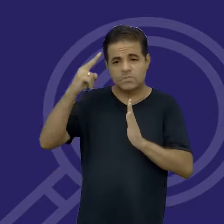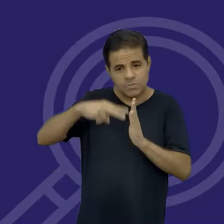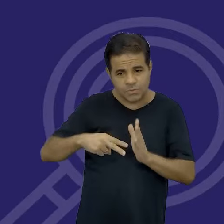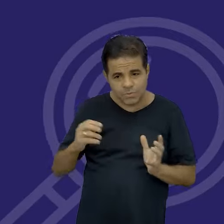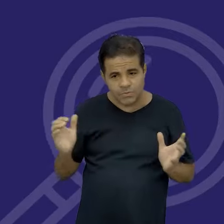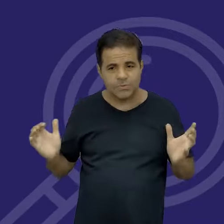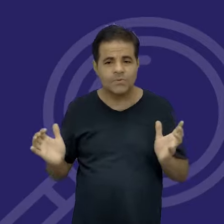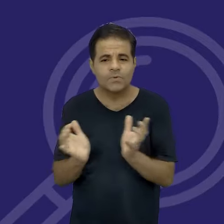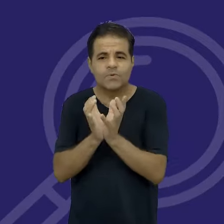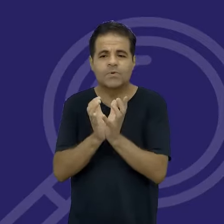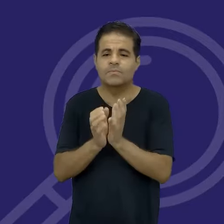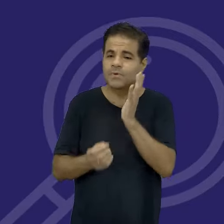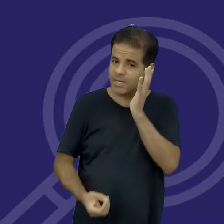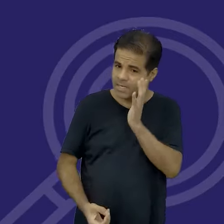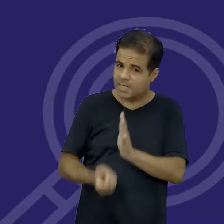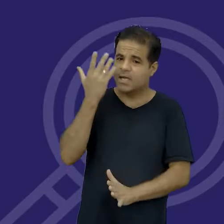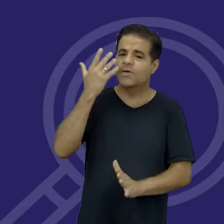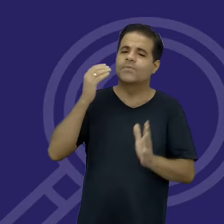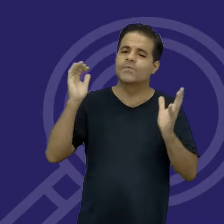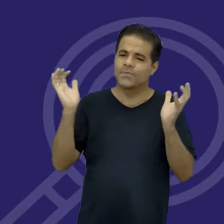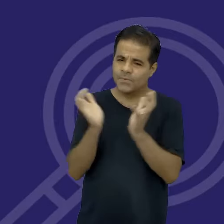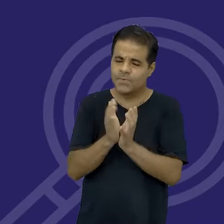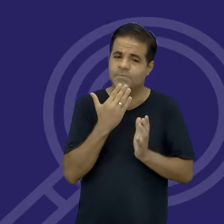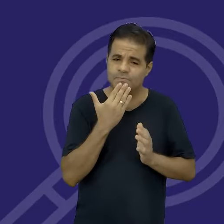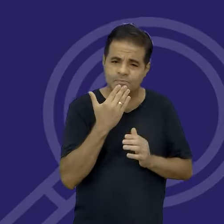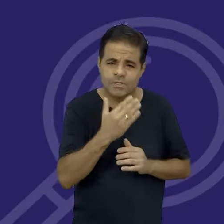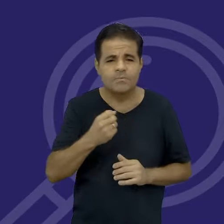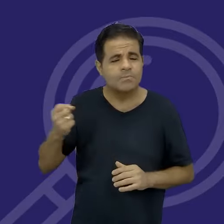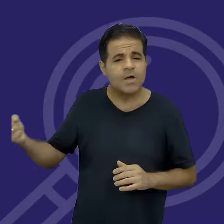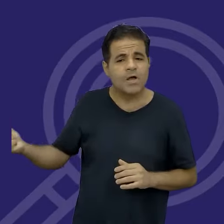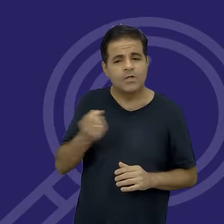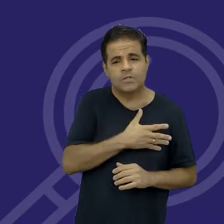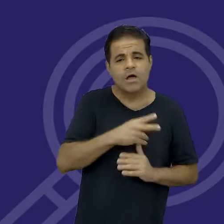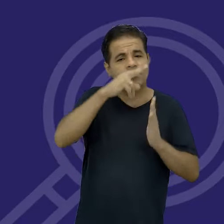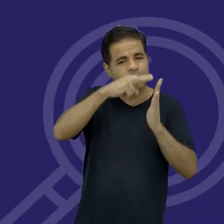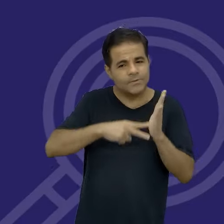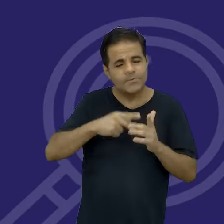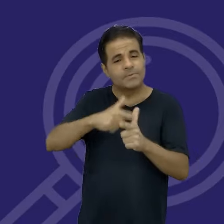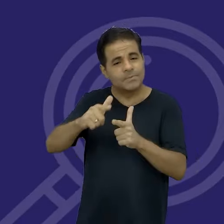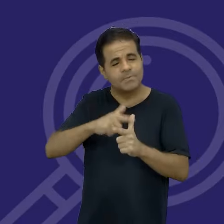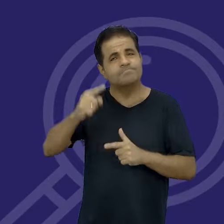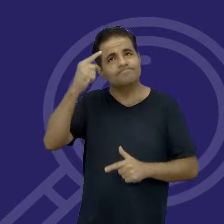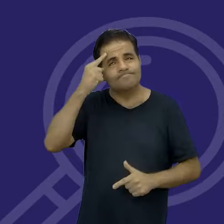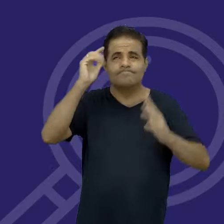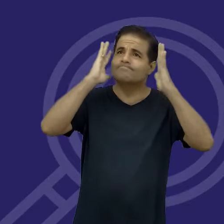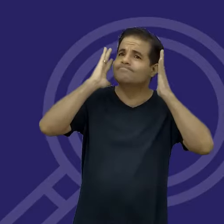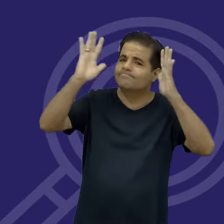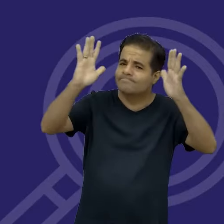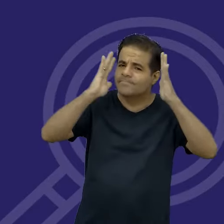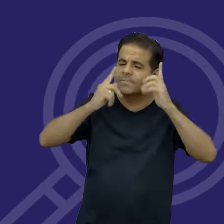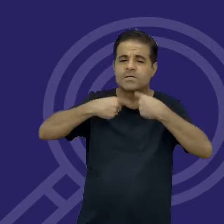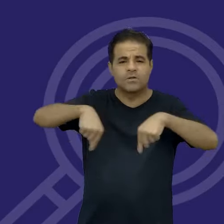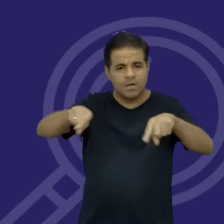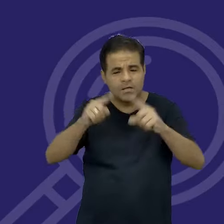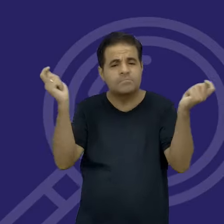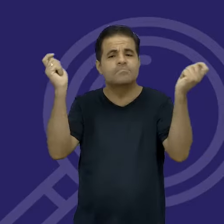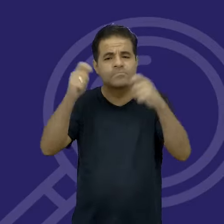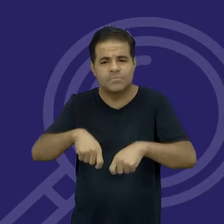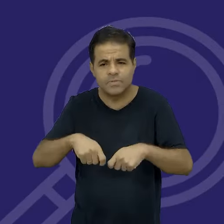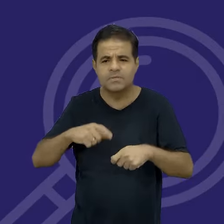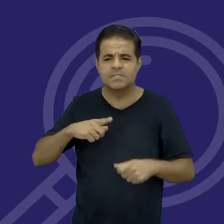grupo, formando grupos e também solicitando uma nova leitura do problema. Pensando que nós podemos ter